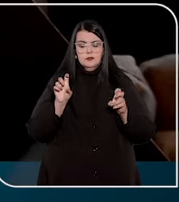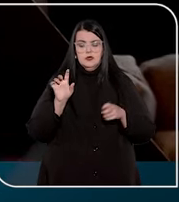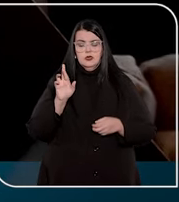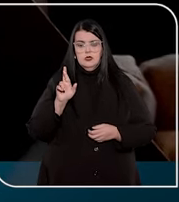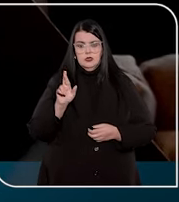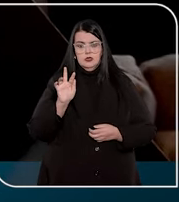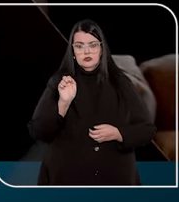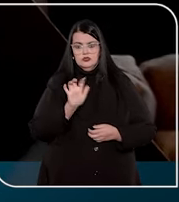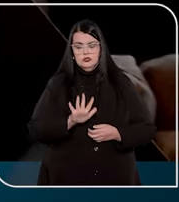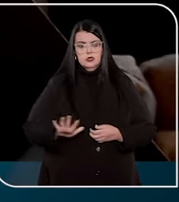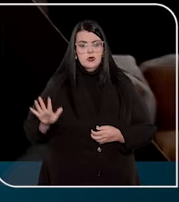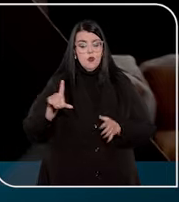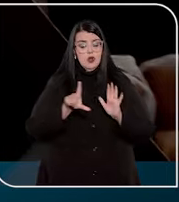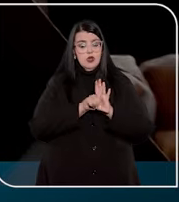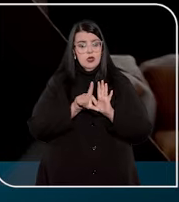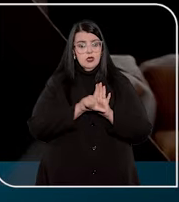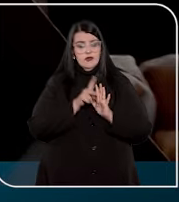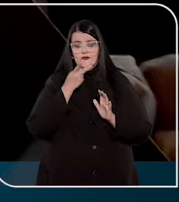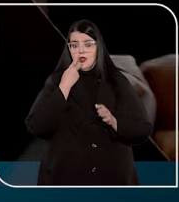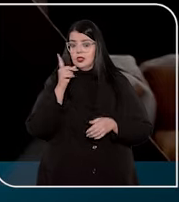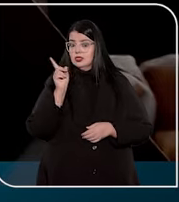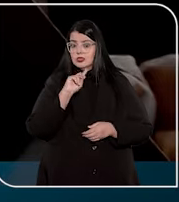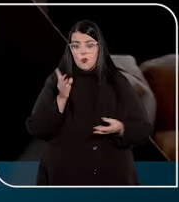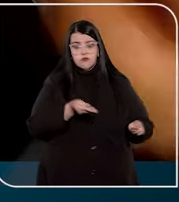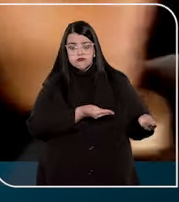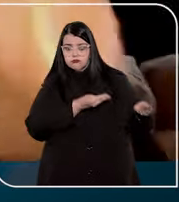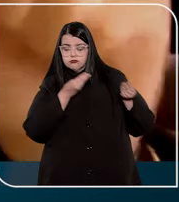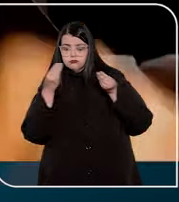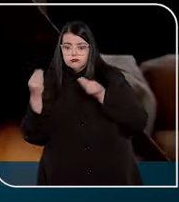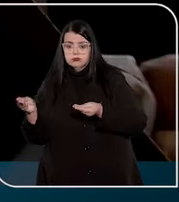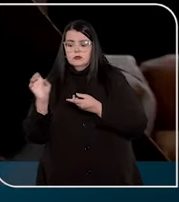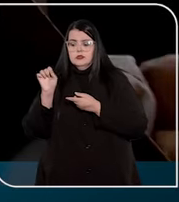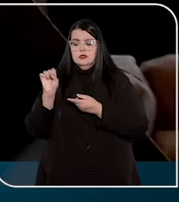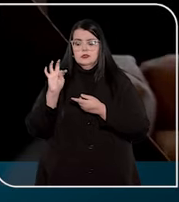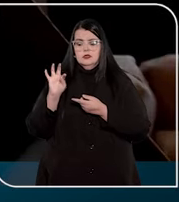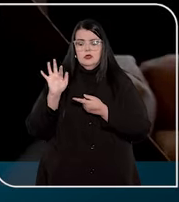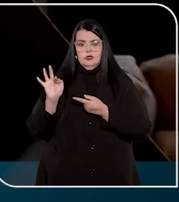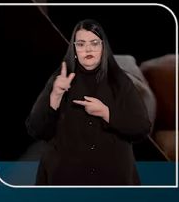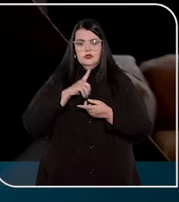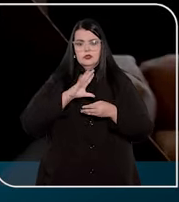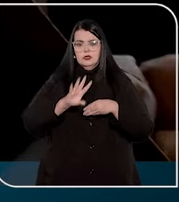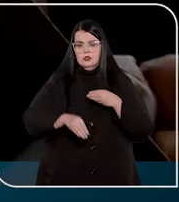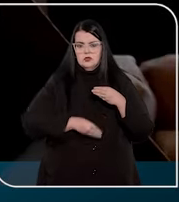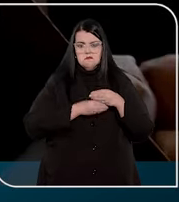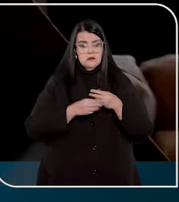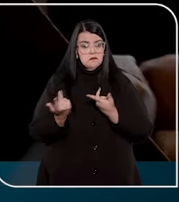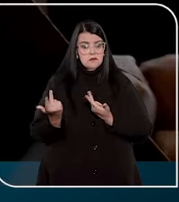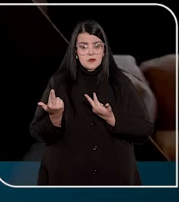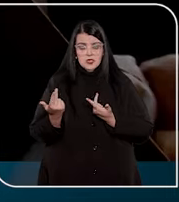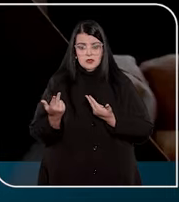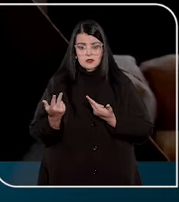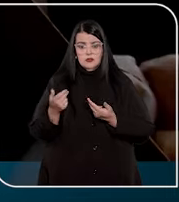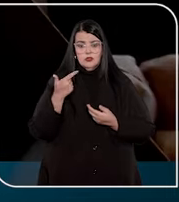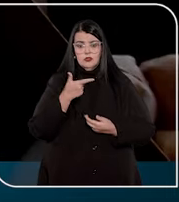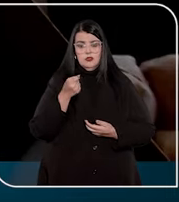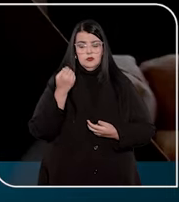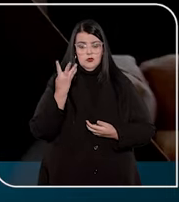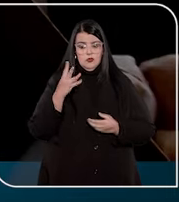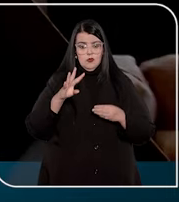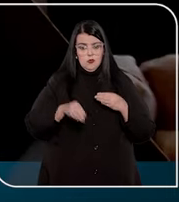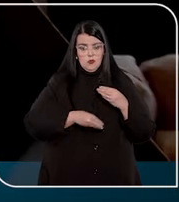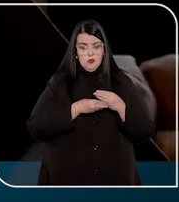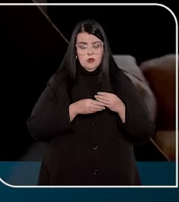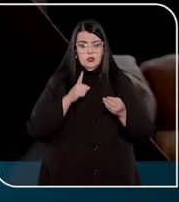lei disse, não é para mandar para o Supremo Tribunal Federal. Porque a mesma emenda constitucional número 45 de 2004, que